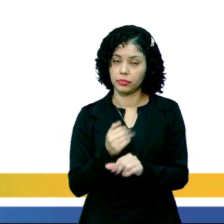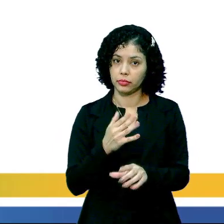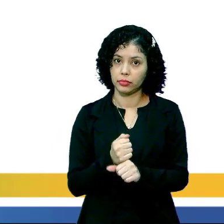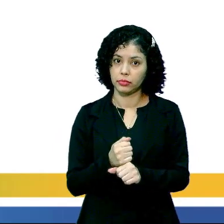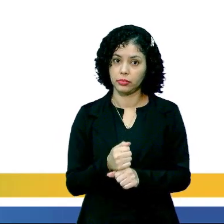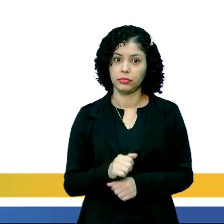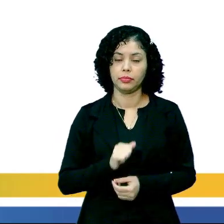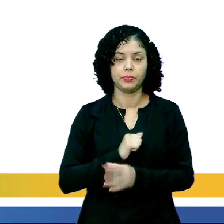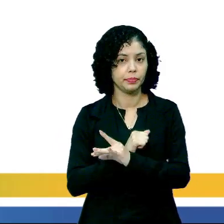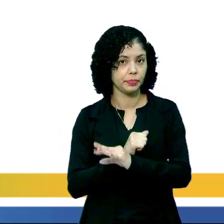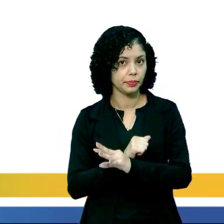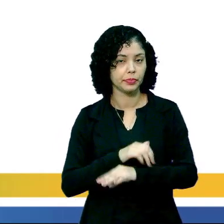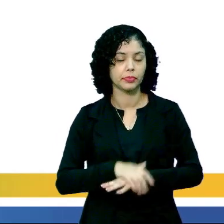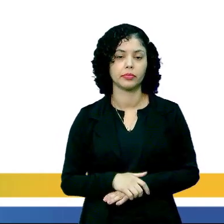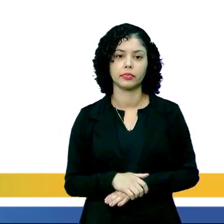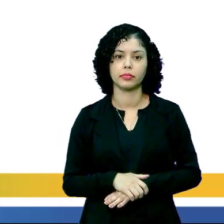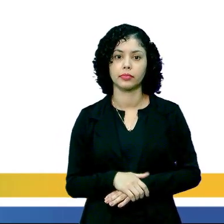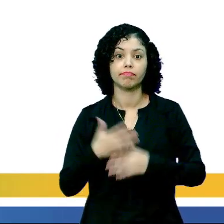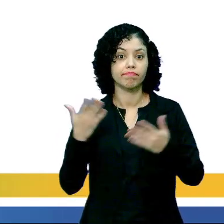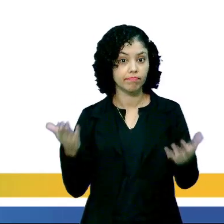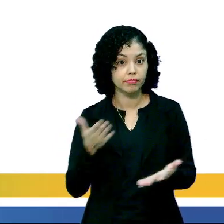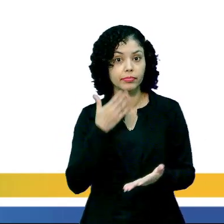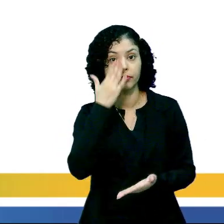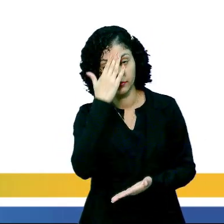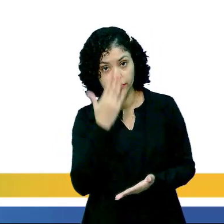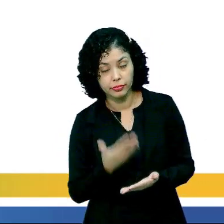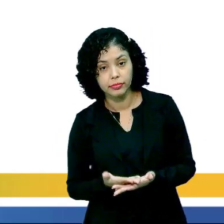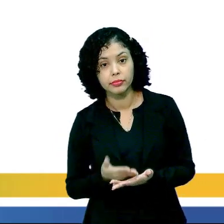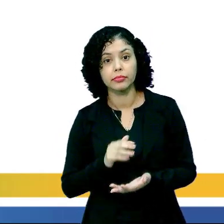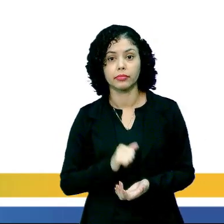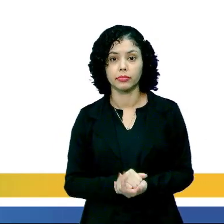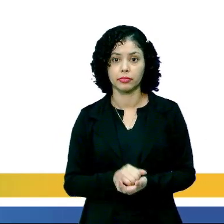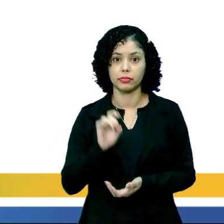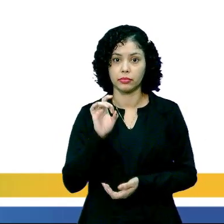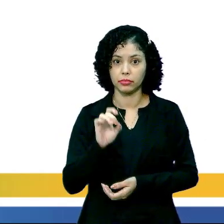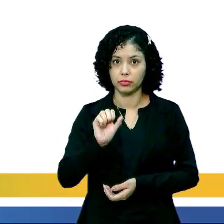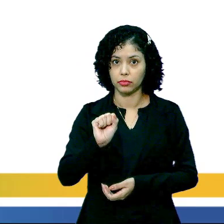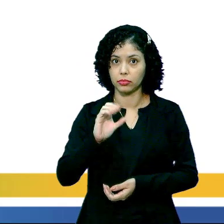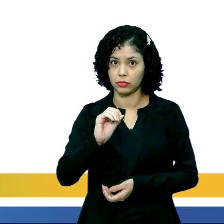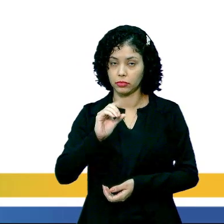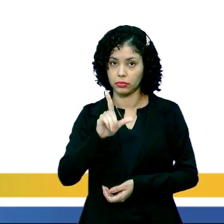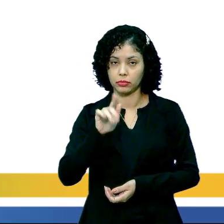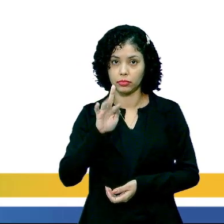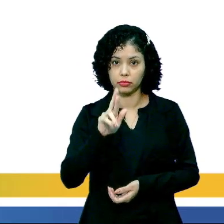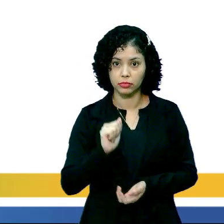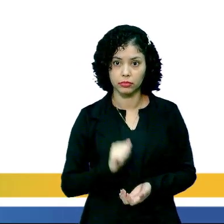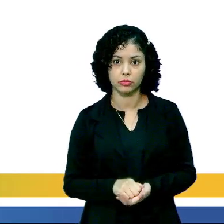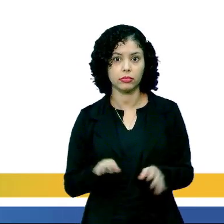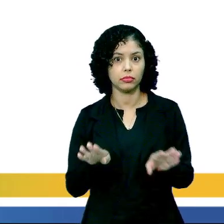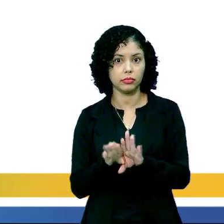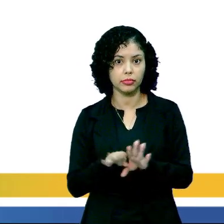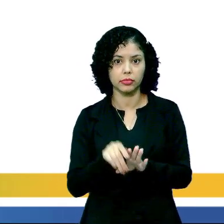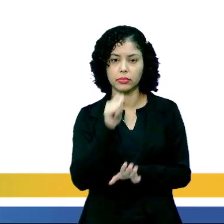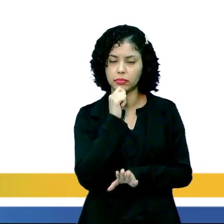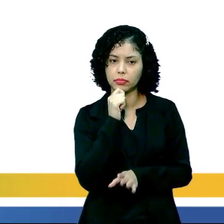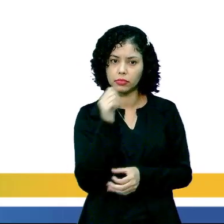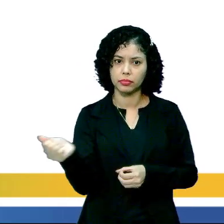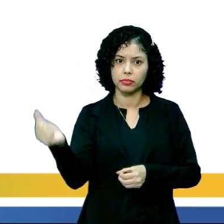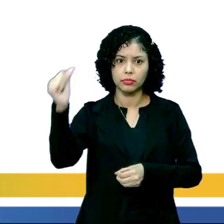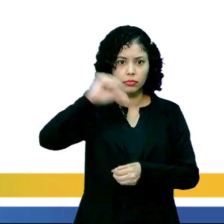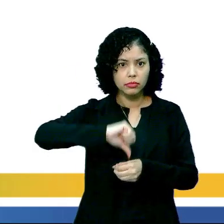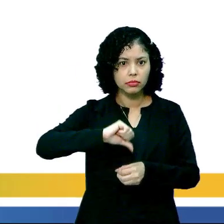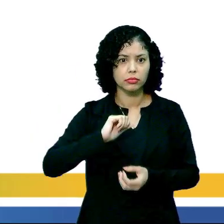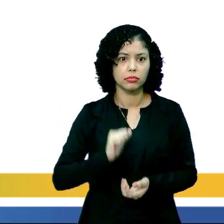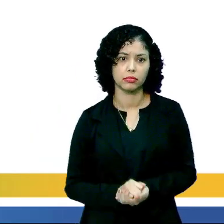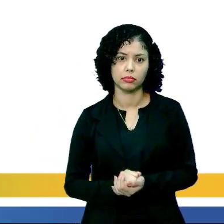hidróxido de sódio e pasma Então pessoal hidróxido de sódio é soda cáustica Então qual é a função de adicionar uma